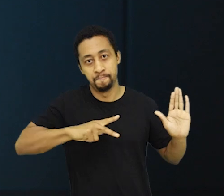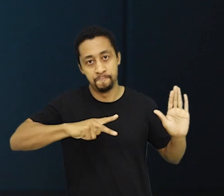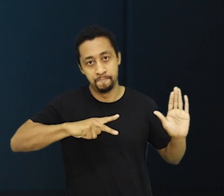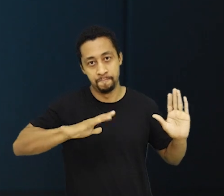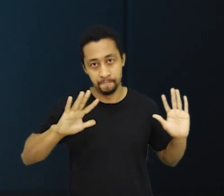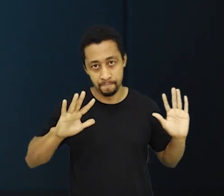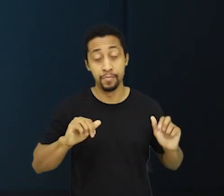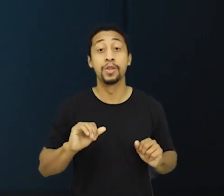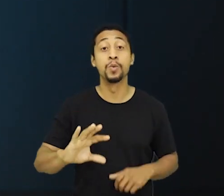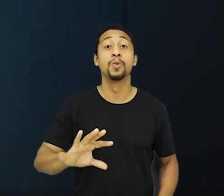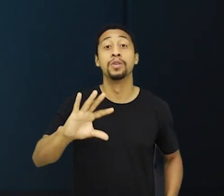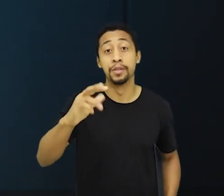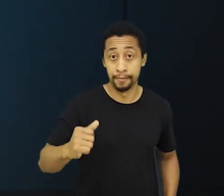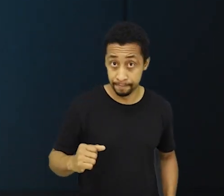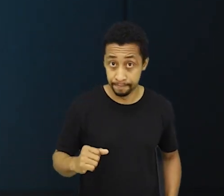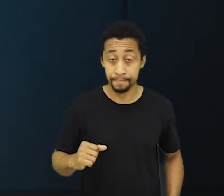Quando um político,